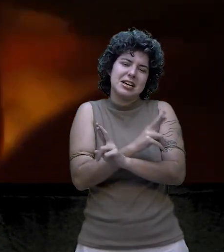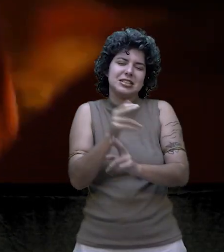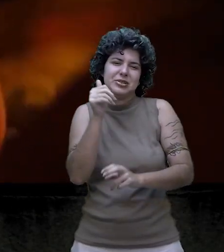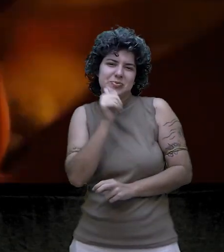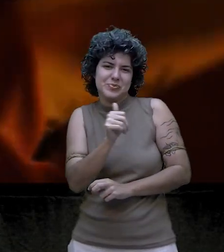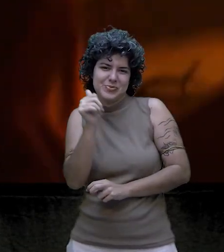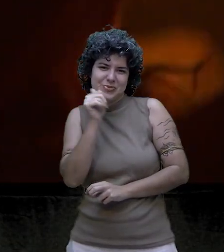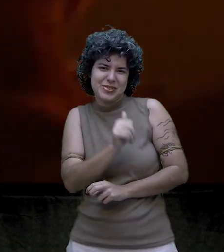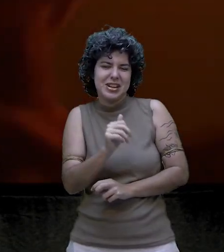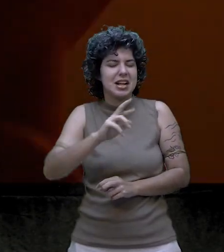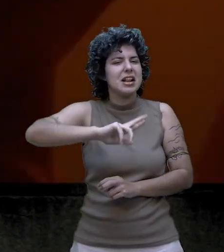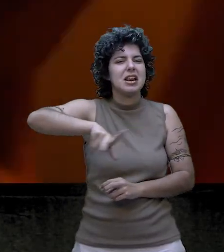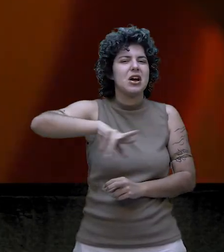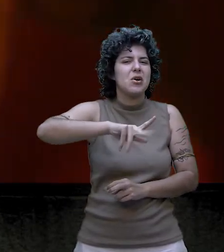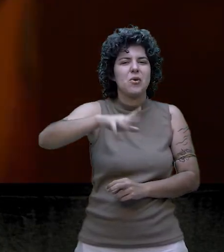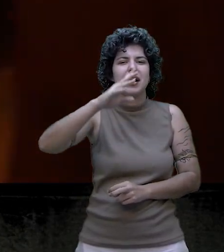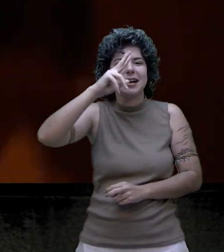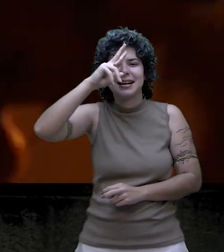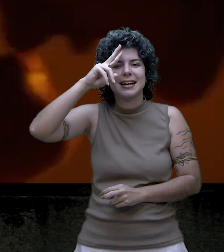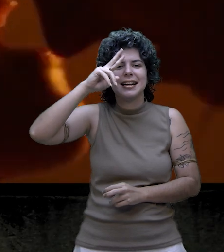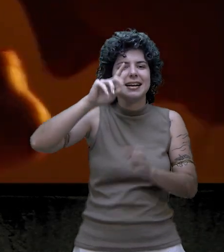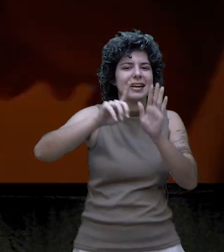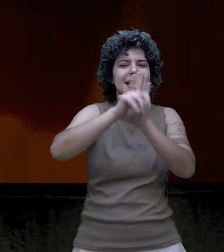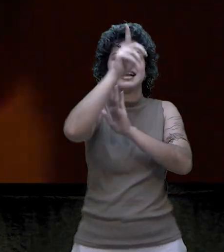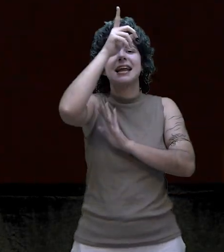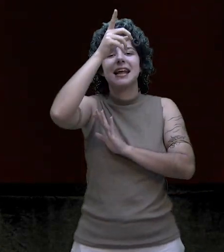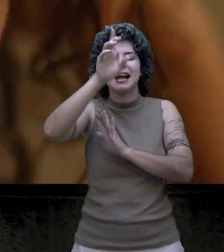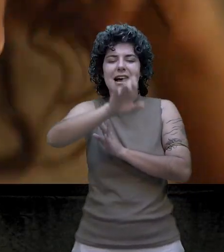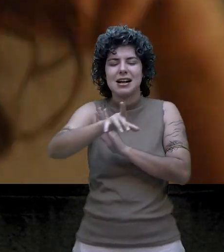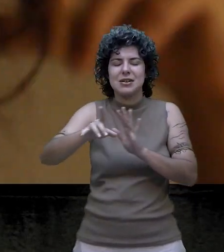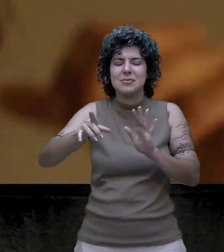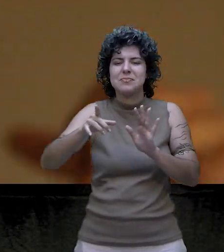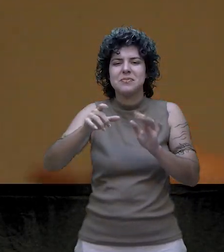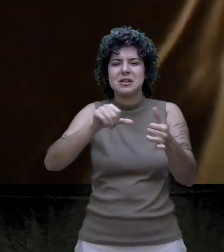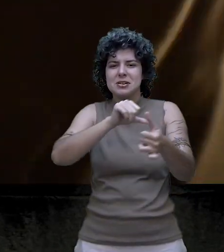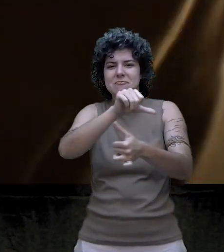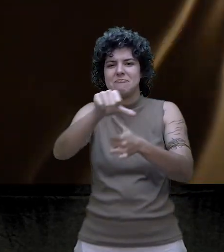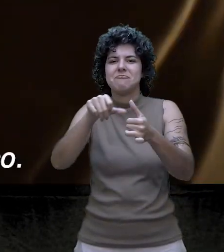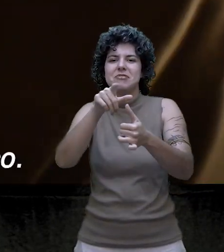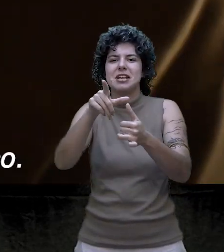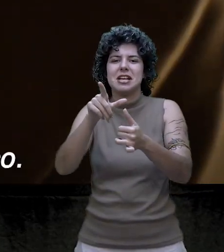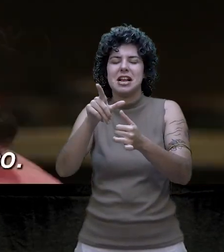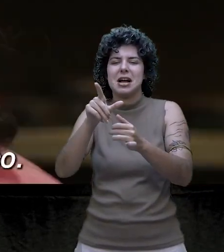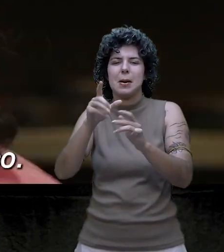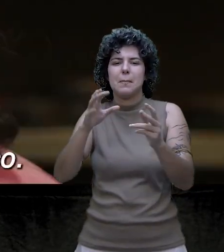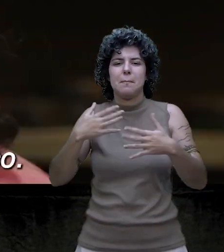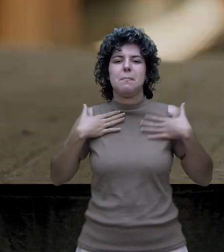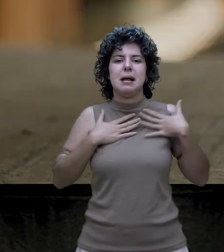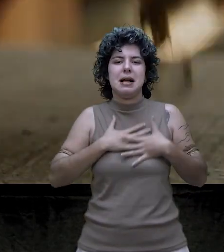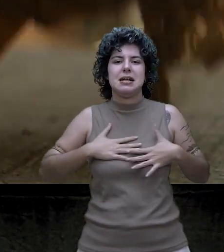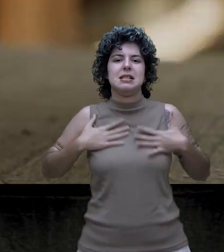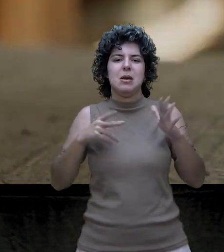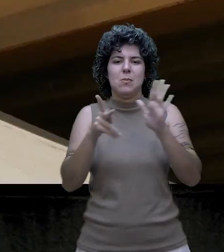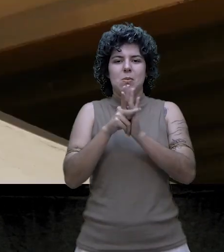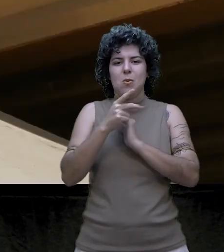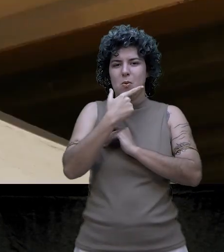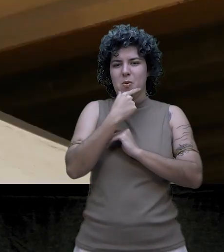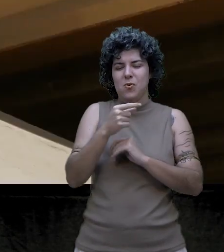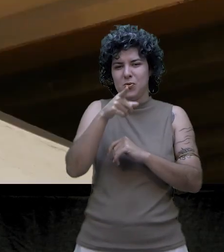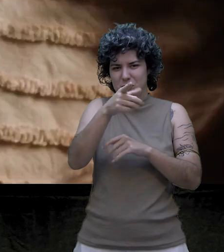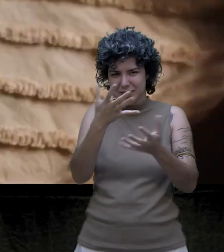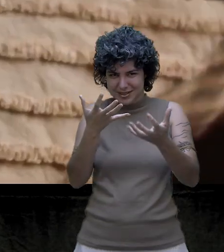notoriamente não criado para deleite masculino. Finalmente, né? Então, se você quer um filme onde lésbicas enterram